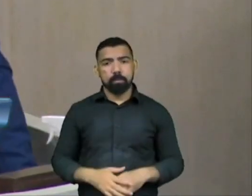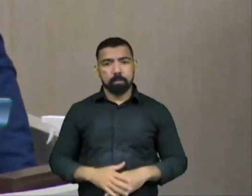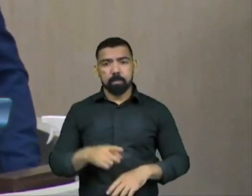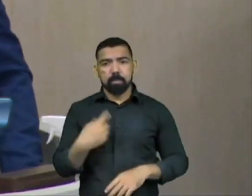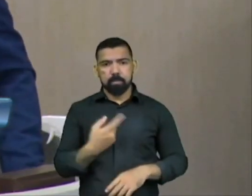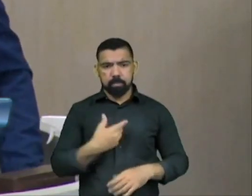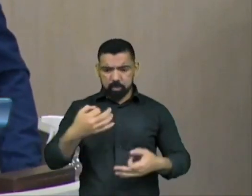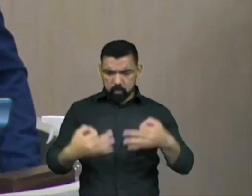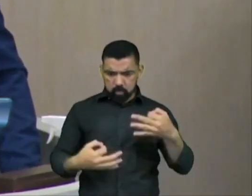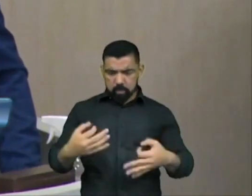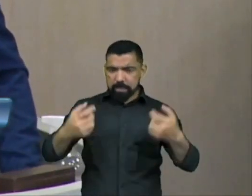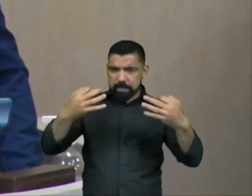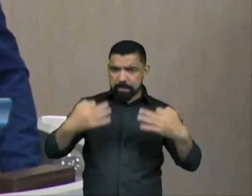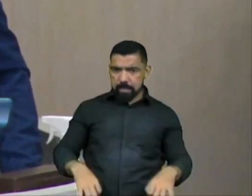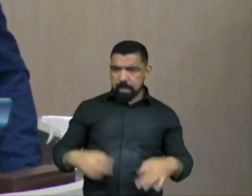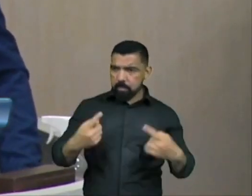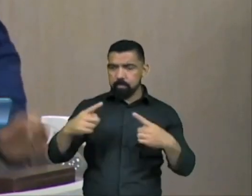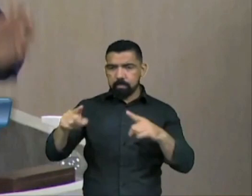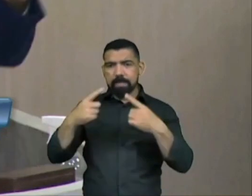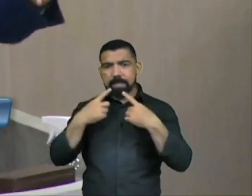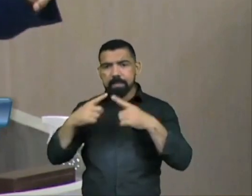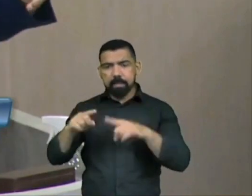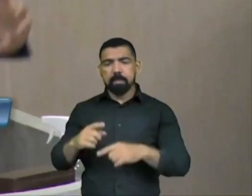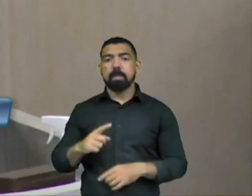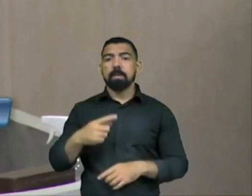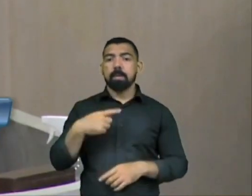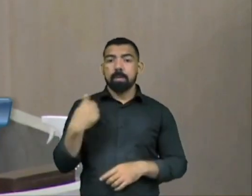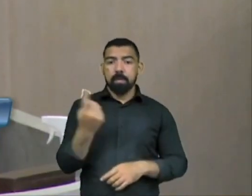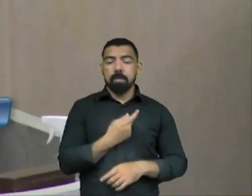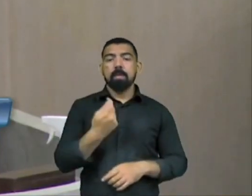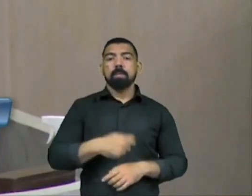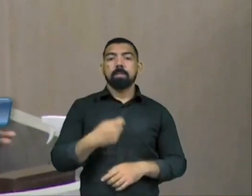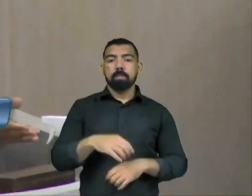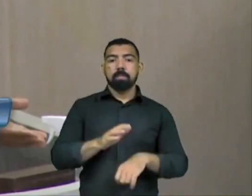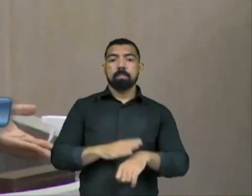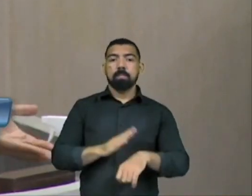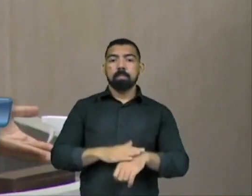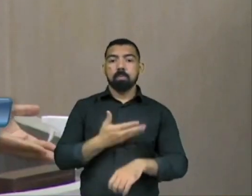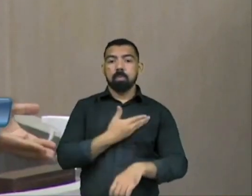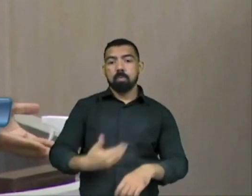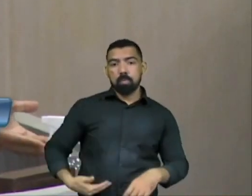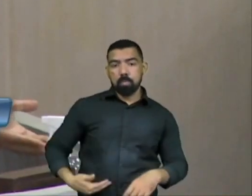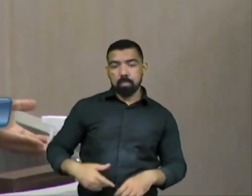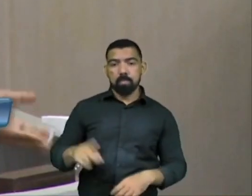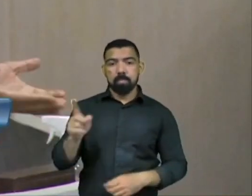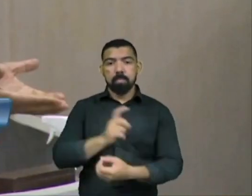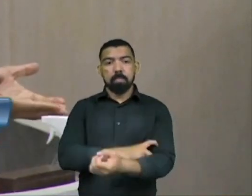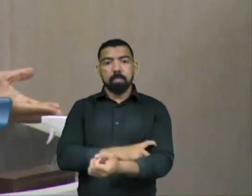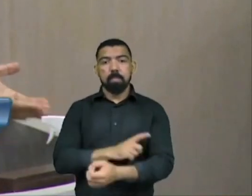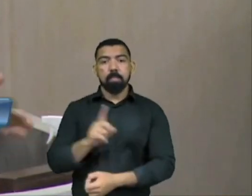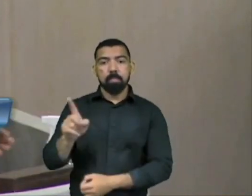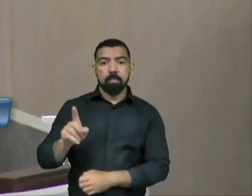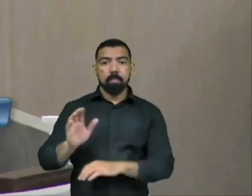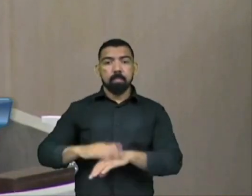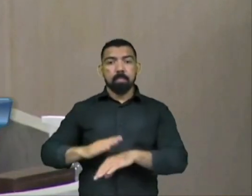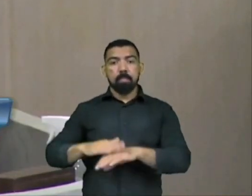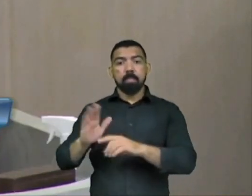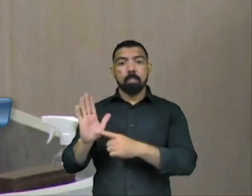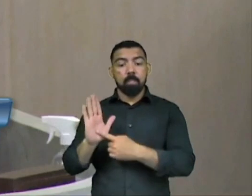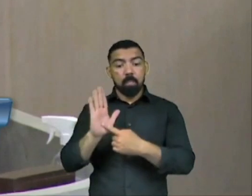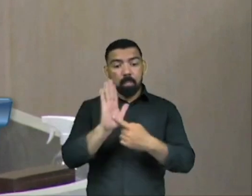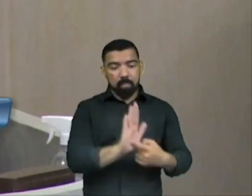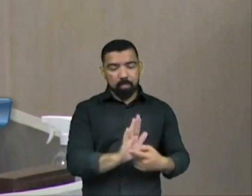oposição crítica, é necessário que o governador Elmano nos apresente esse